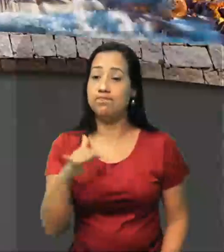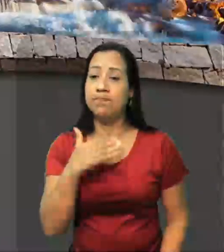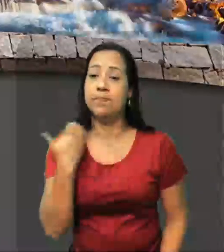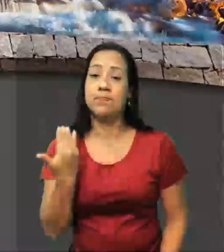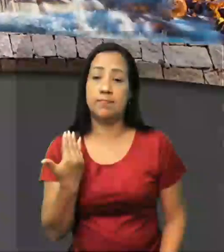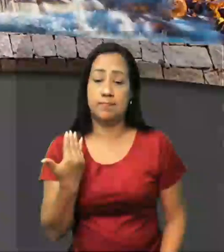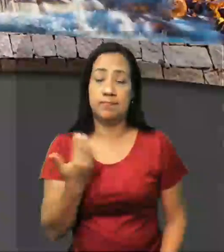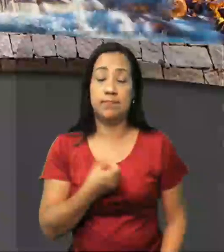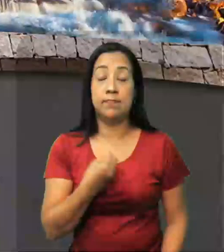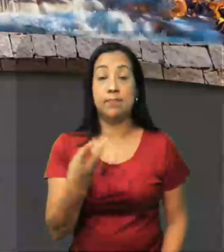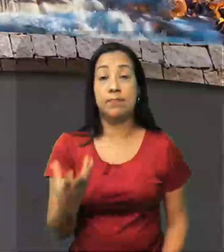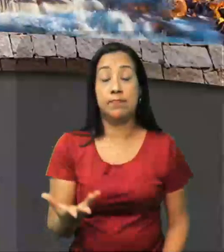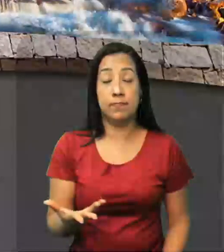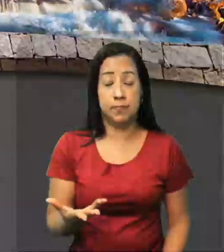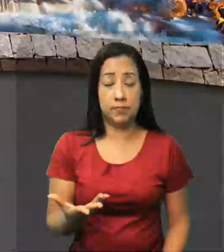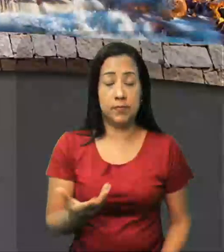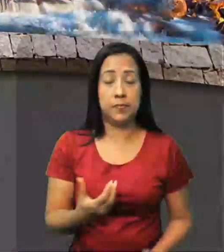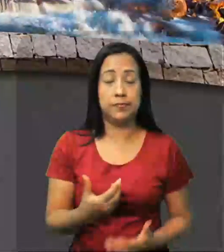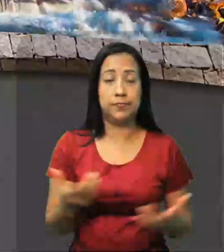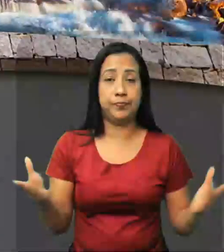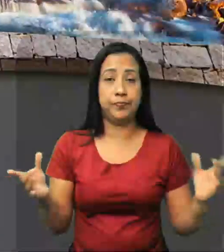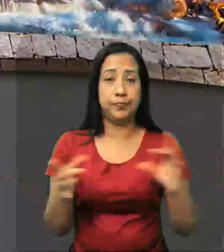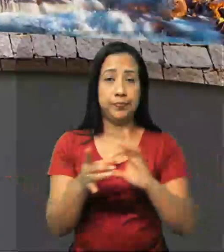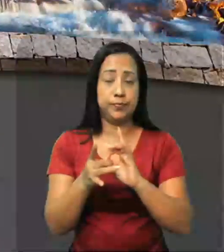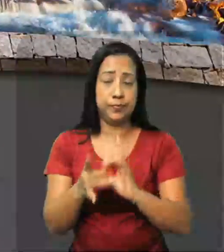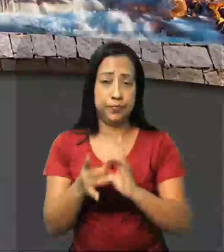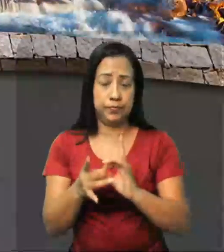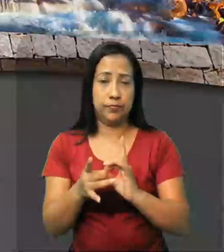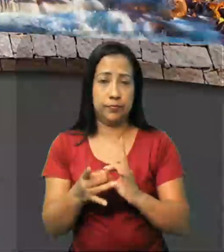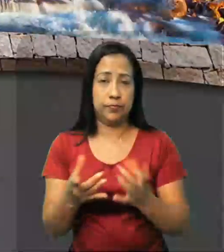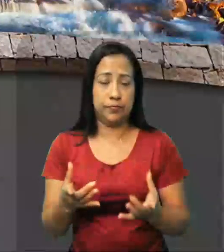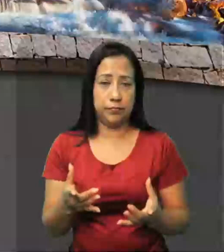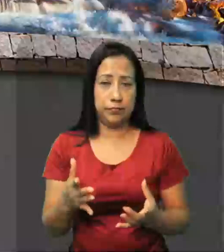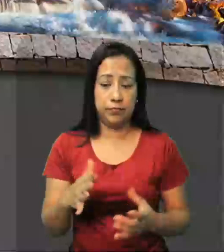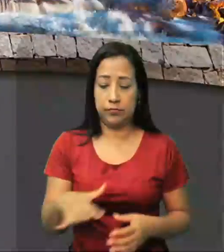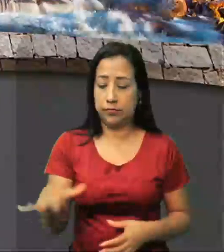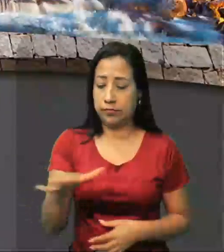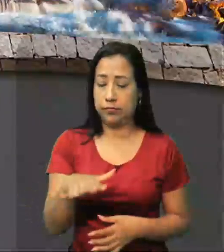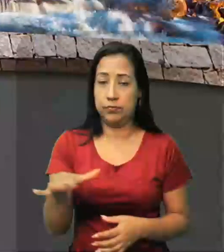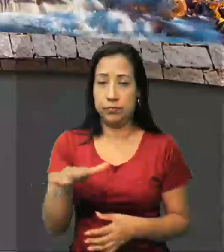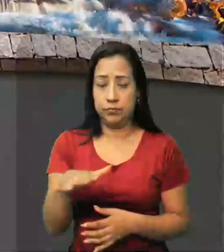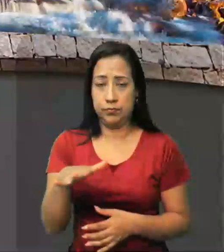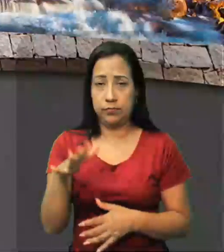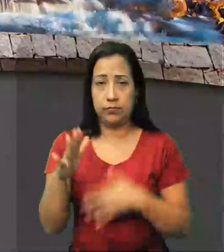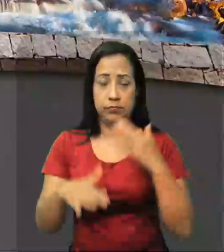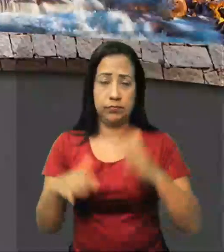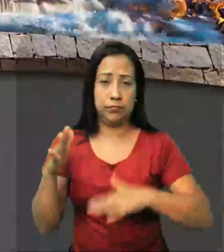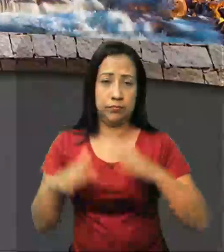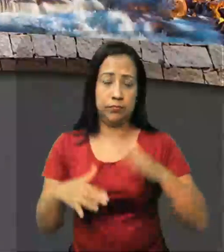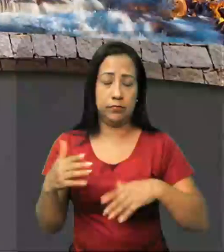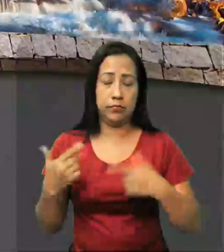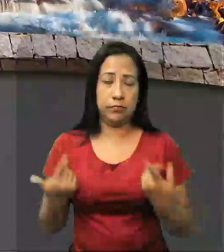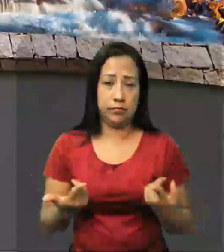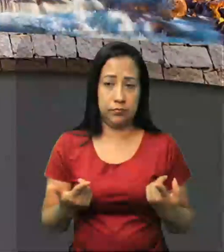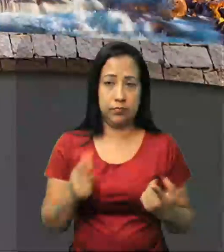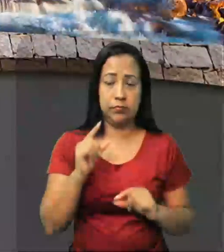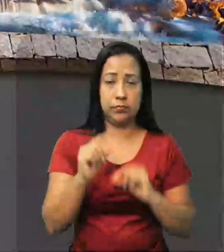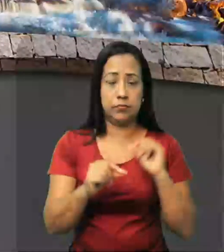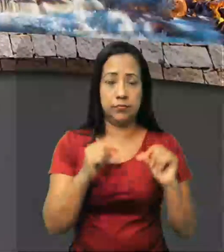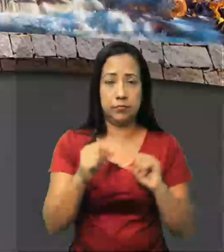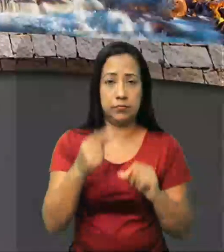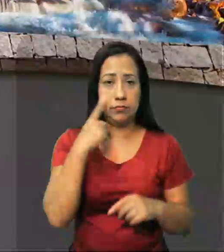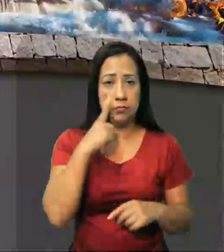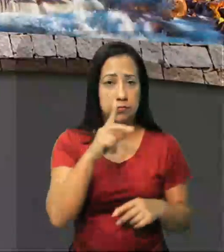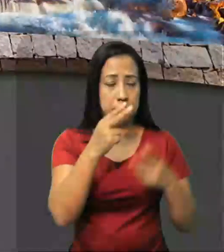A taxa de mortalidade infantil está relacionada muito com as condições socioeconômicas. Quer dizer, Arimateia, que olhando aquele mapa